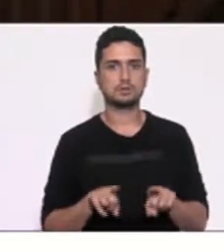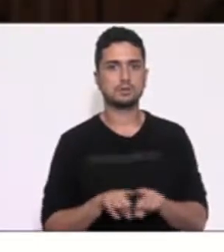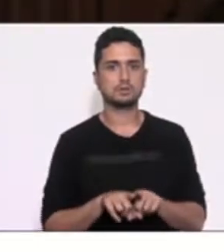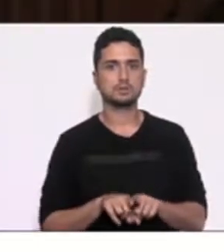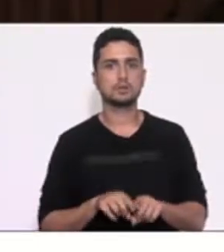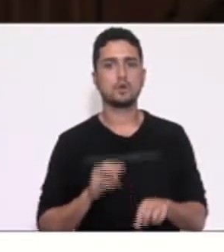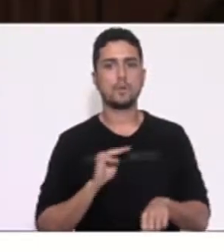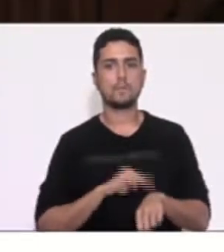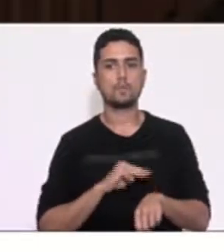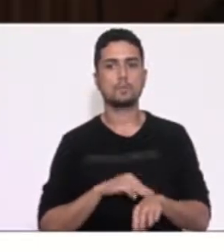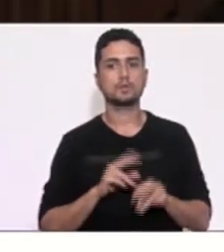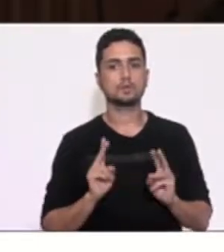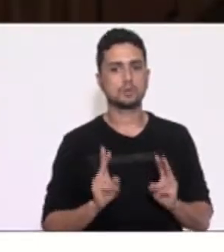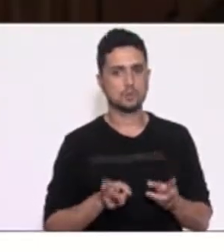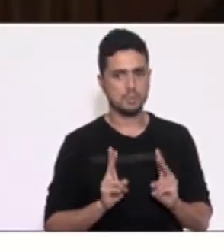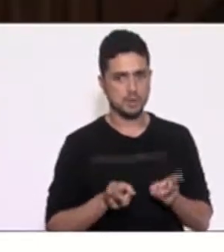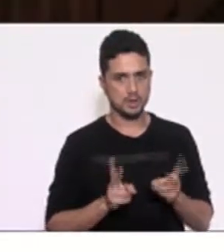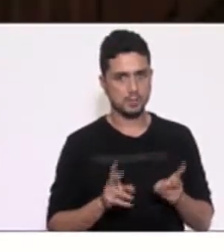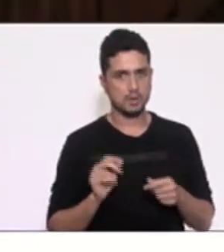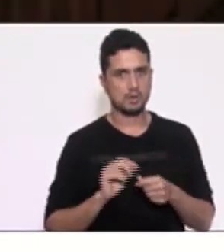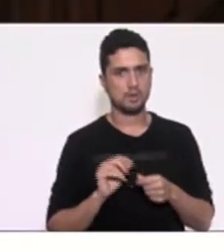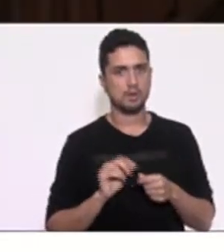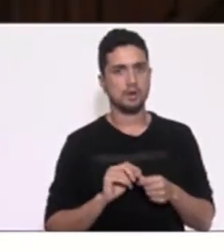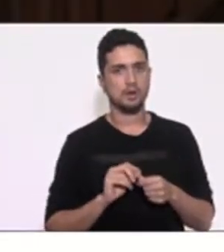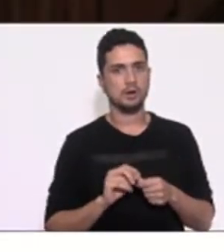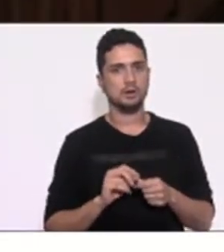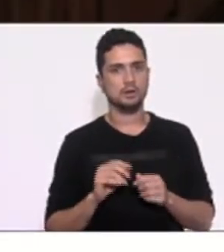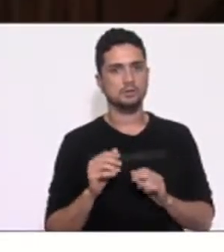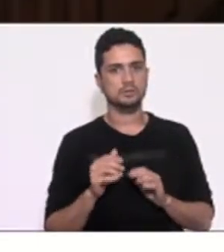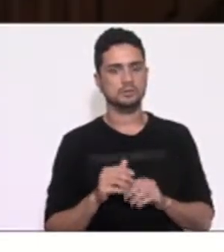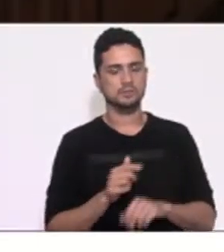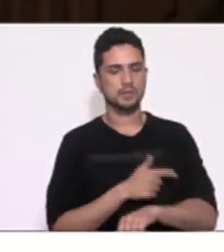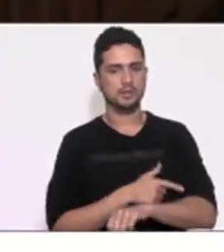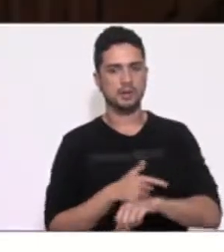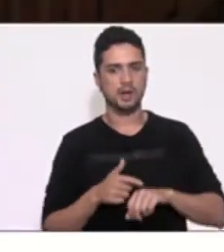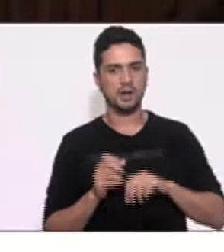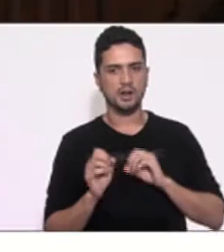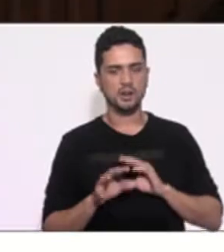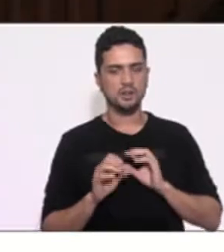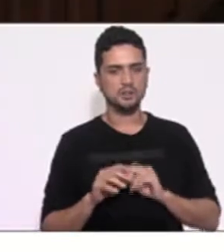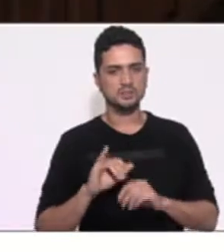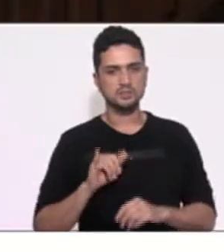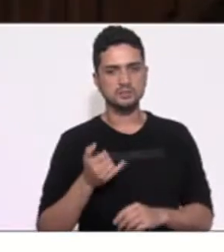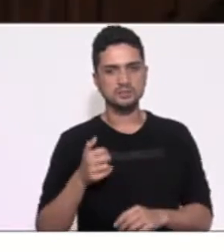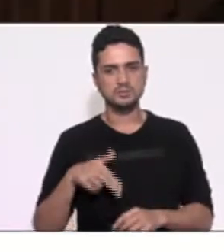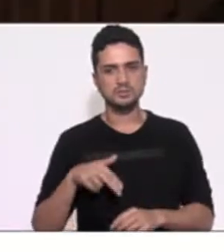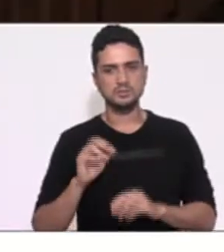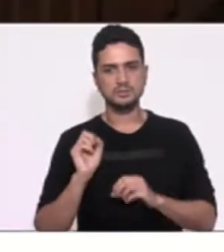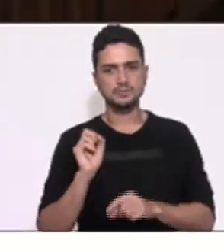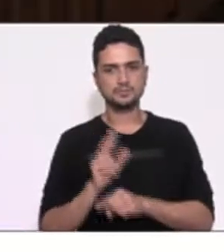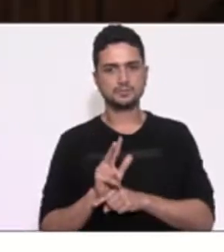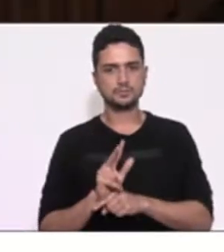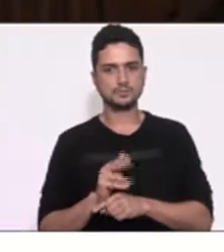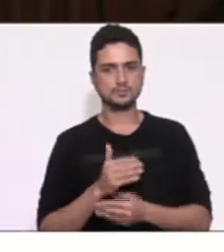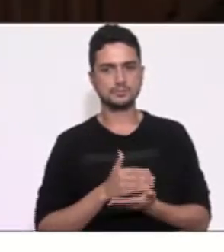avaliação, mais ainda com o novo Plano Nacional de Educação, que entrou em vigência em junho daquele ano. Entretanto, o Rio de